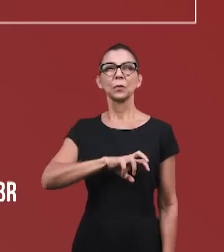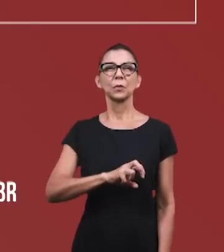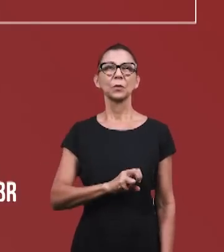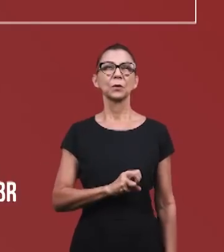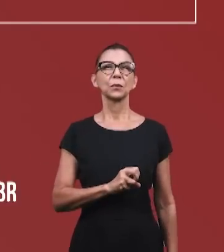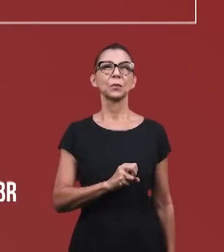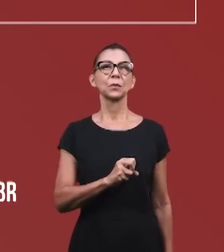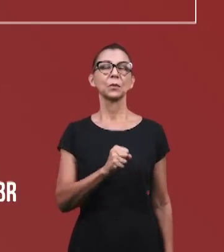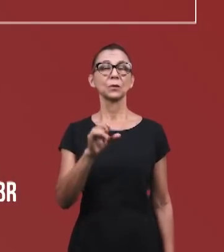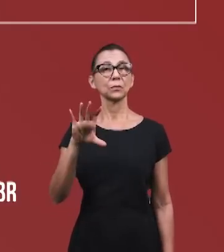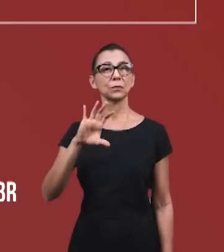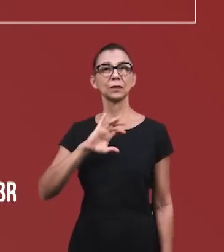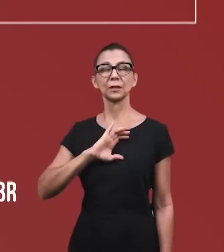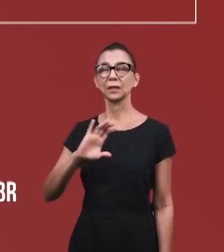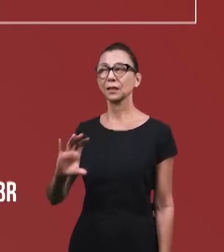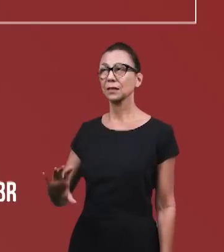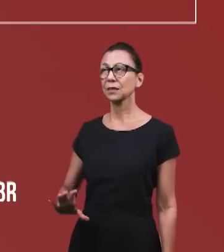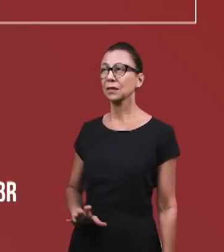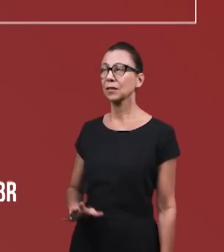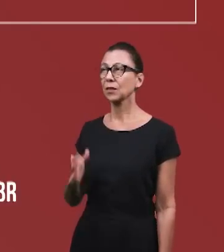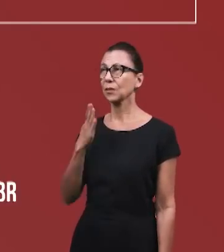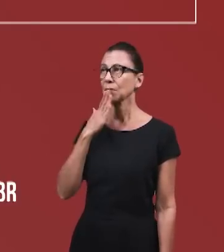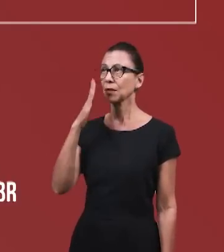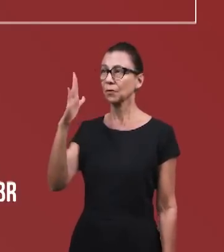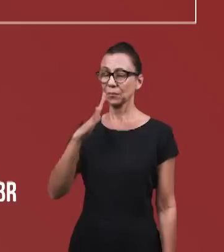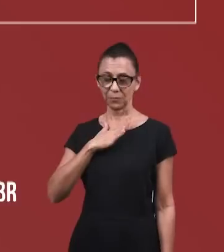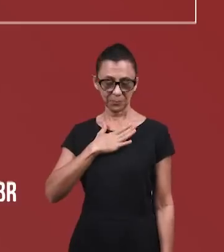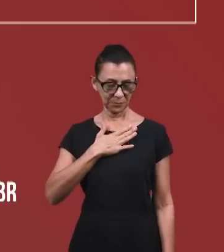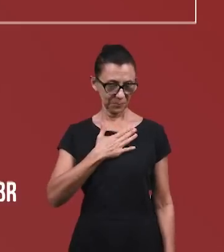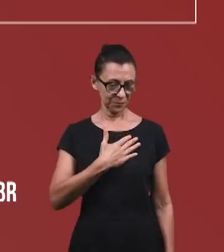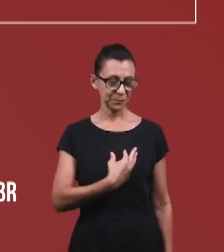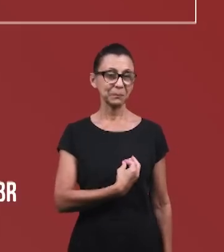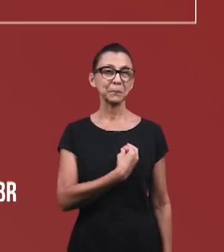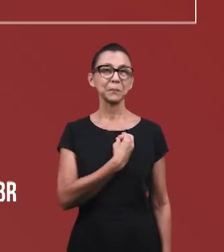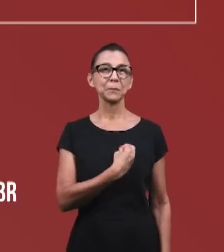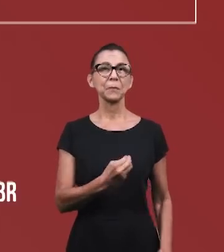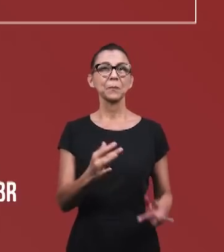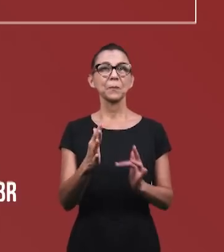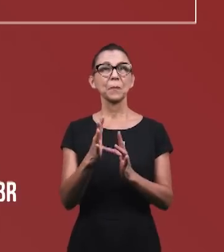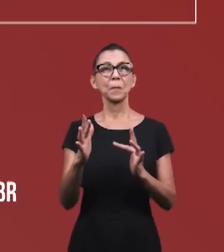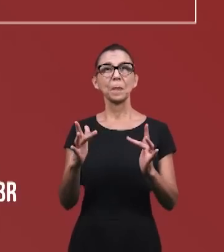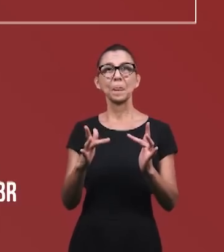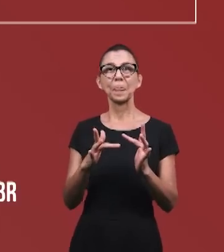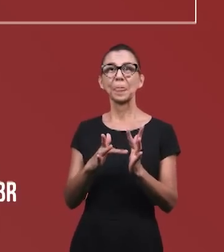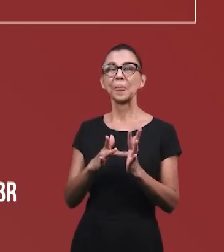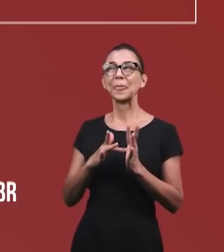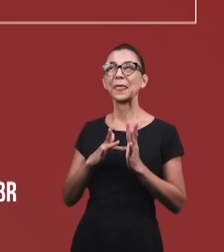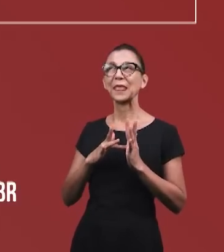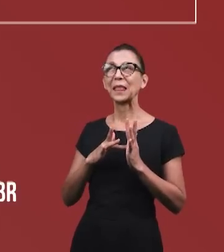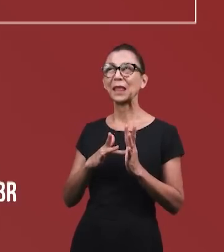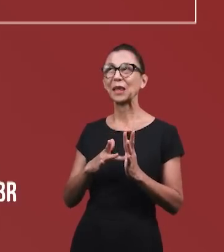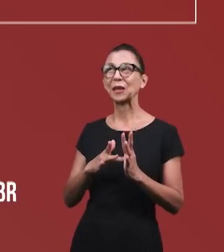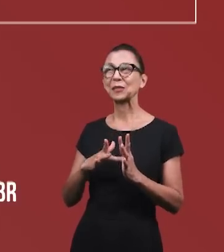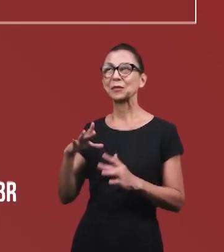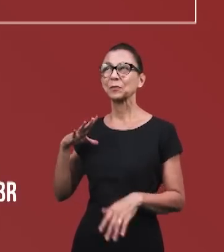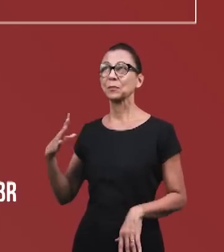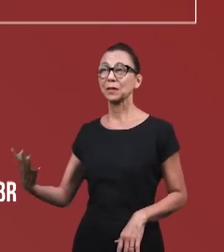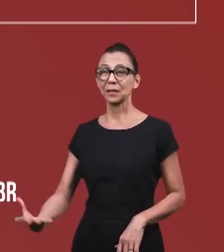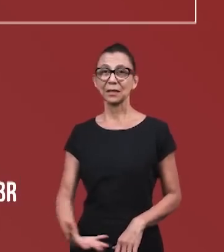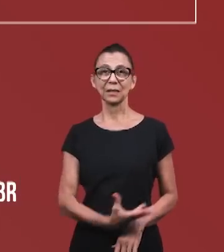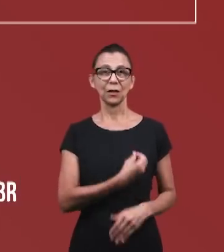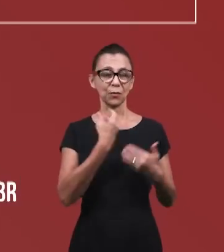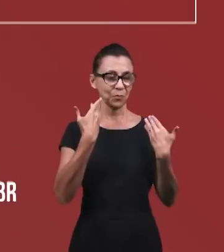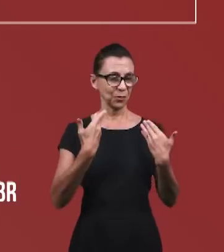que Cristo tem por mim. Jesus achou-me,